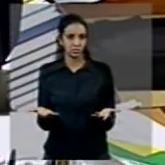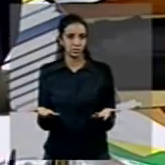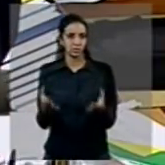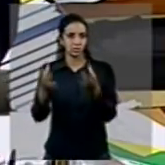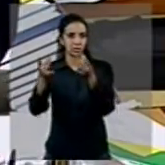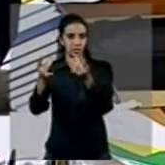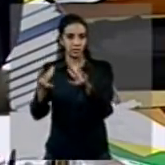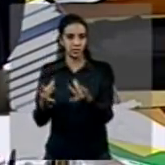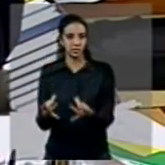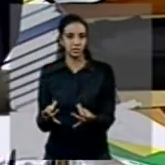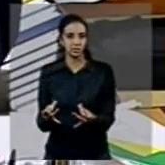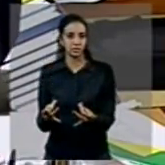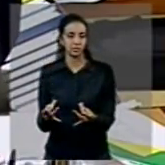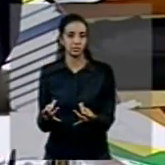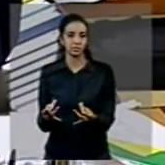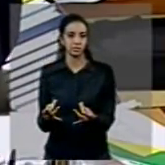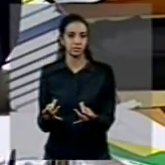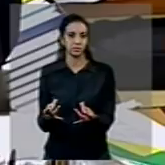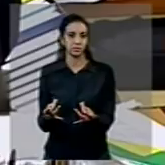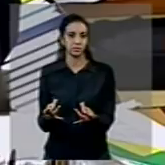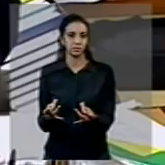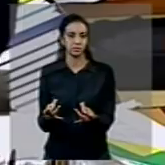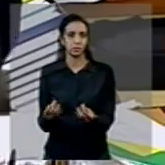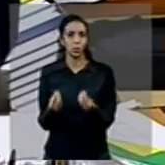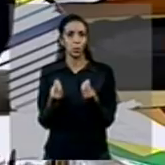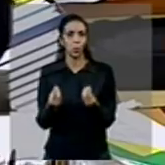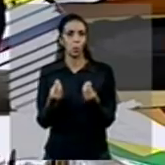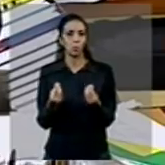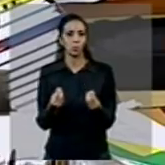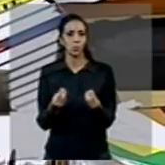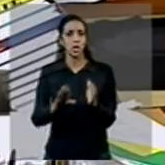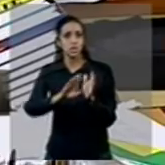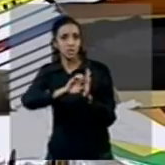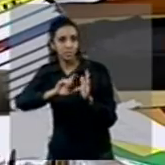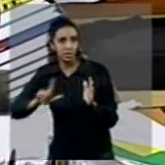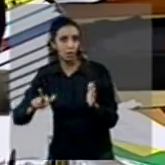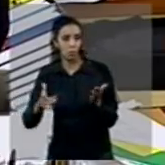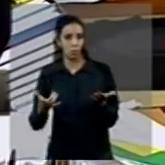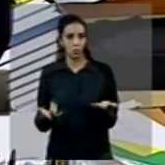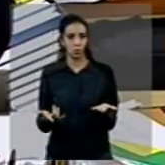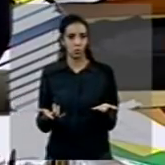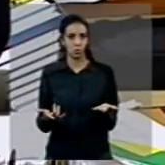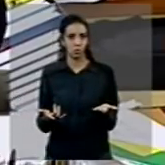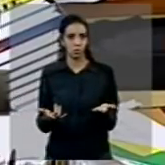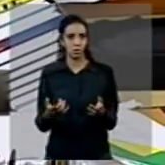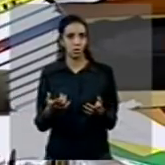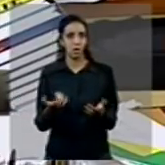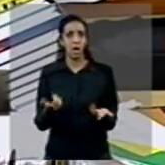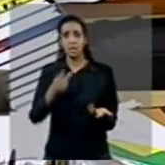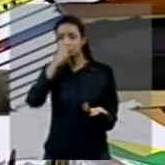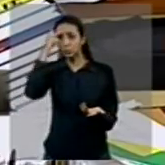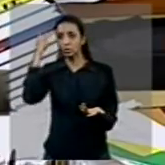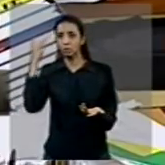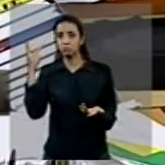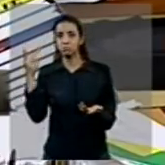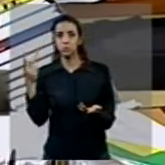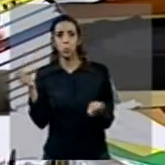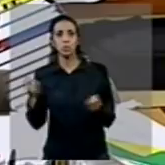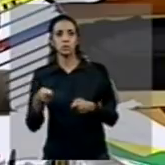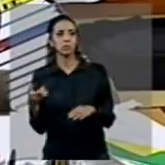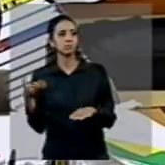específica, deixaram num chamamento via edital de comparecer aos cartórios para